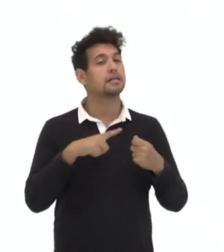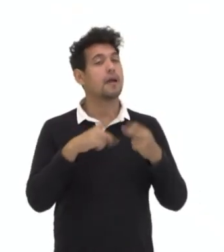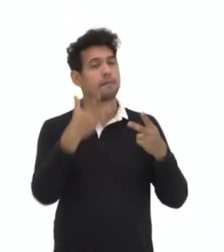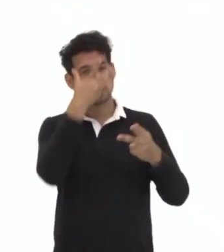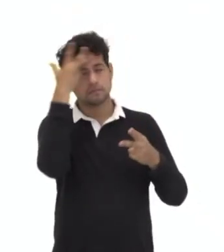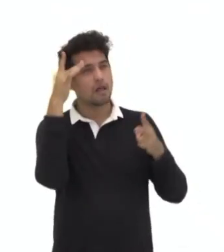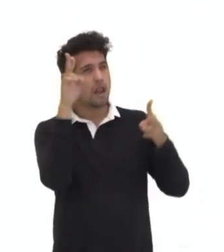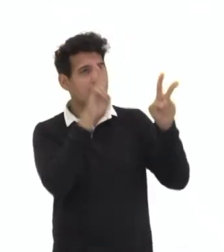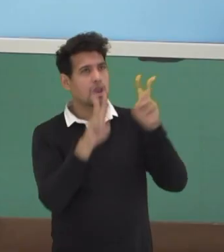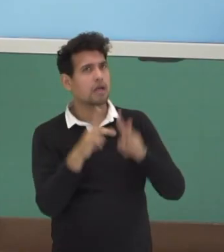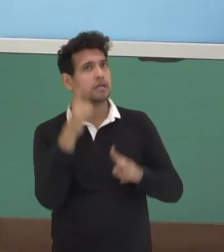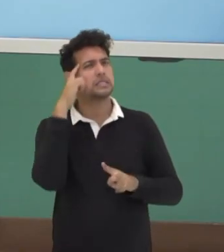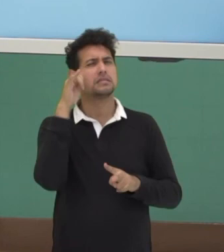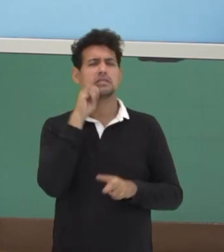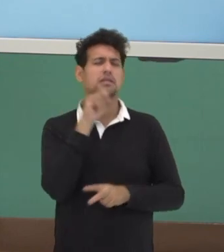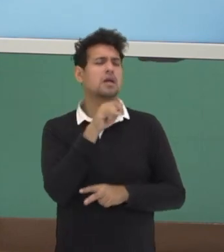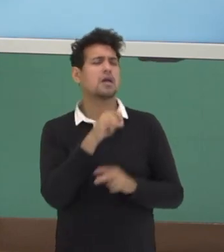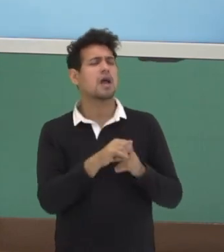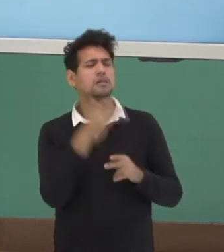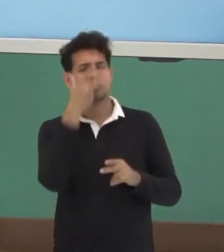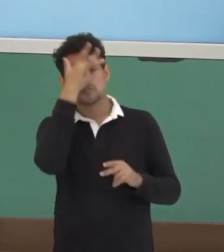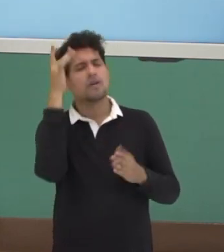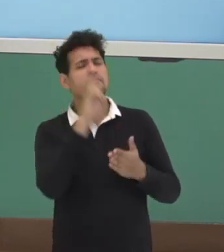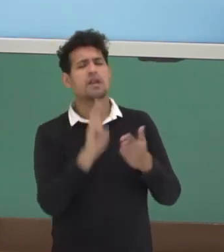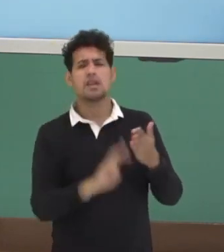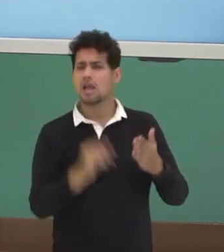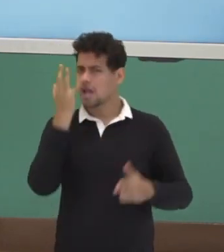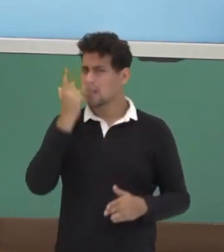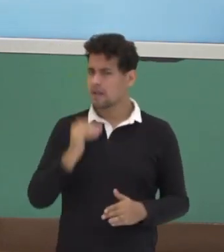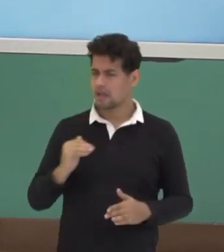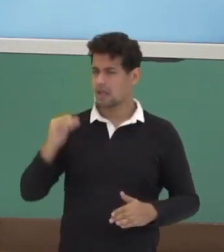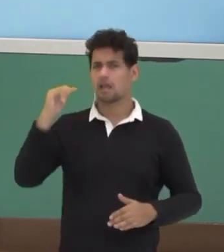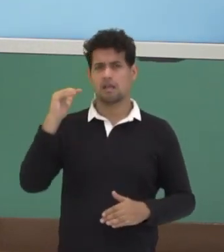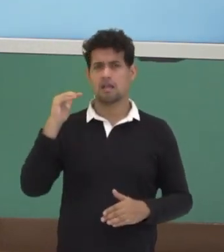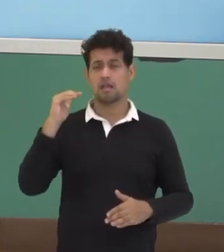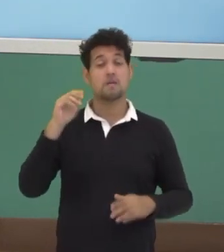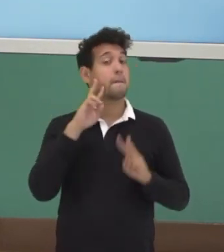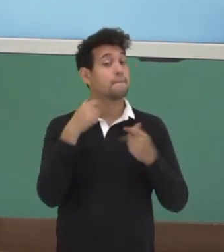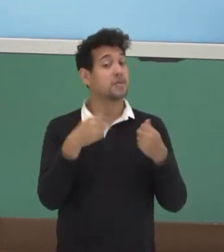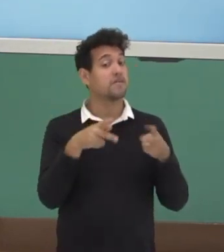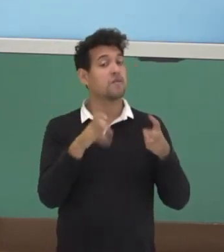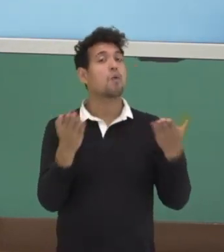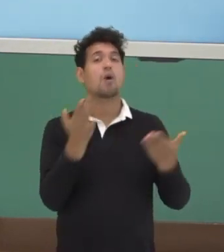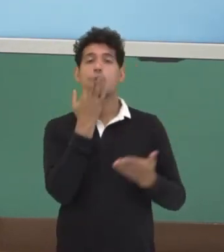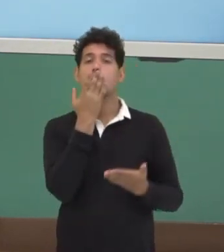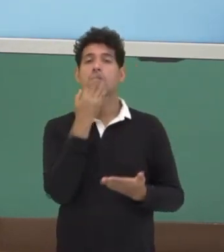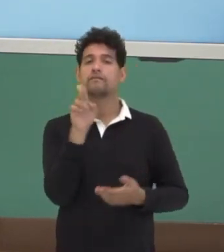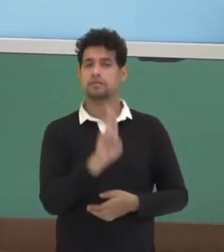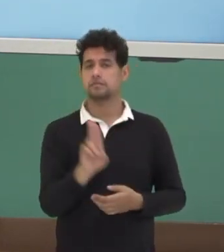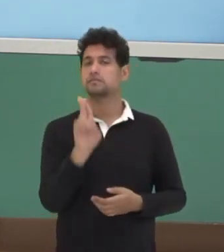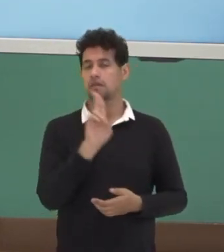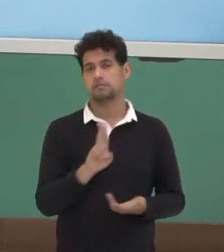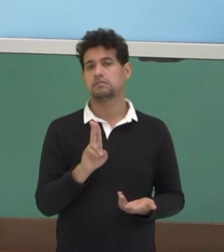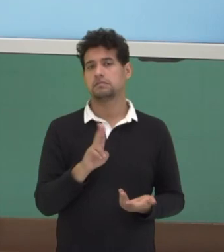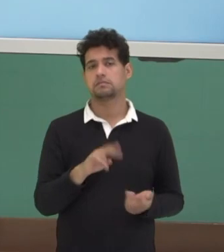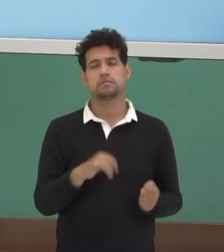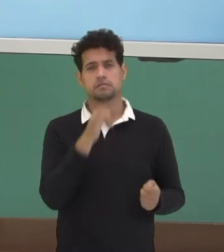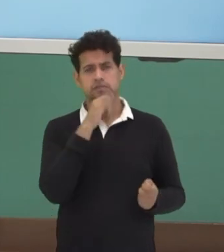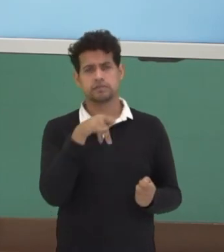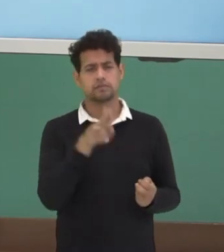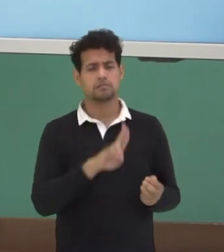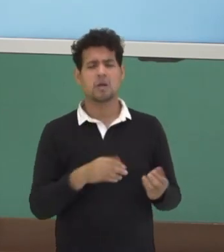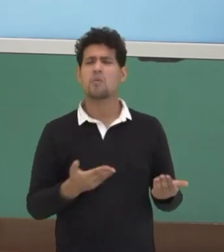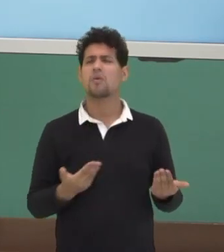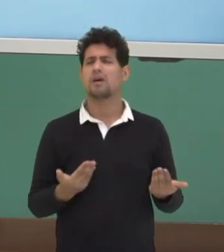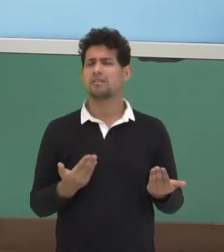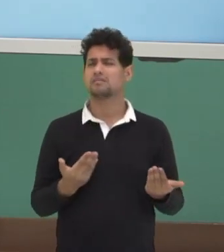em mente. Então, se o público é infanto-juvenil, veja as cores que você vai usar na cartela, né? O que você vai utilizar